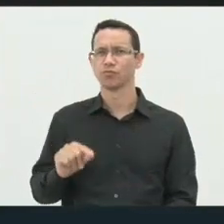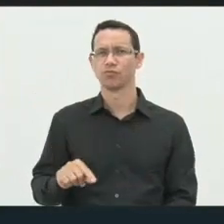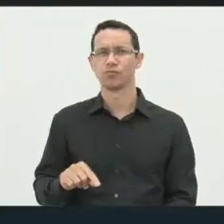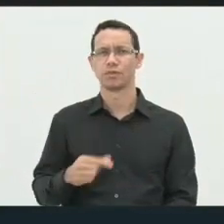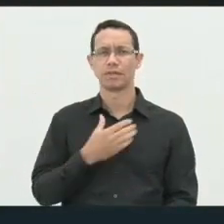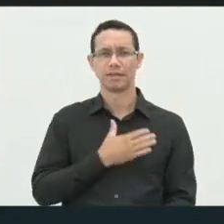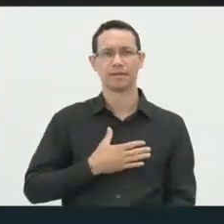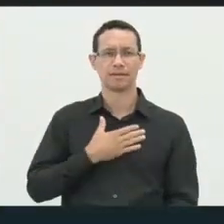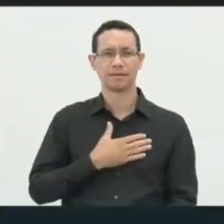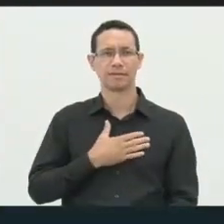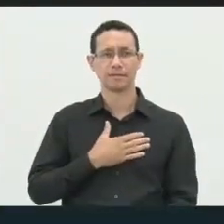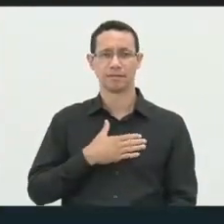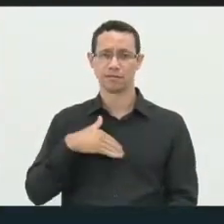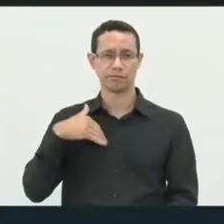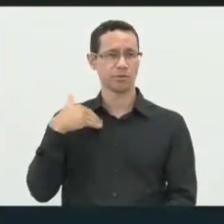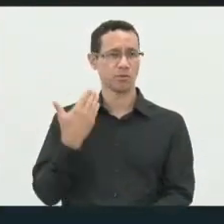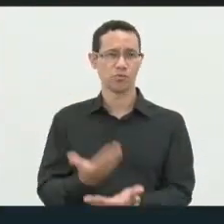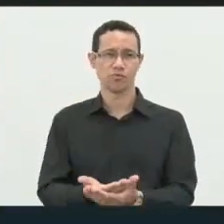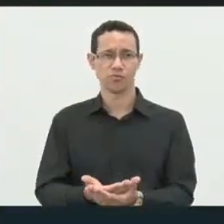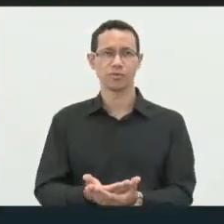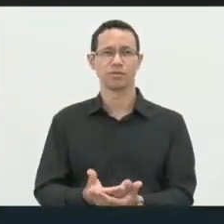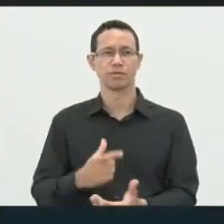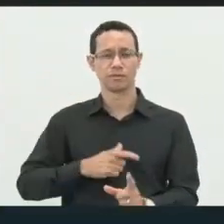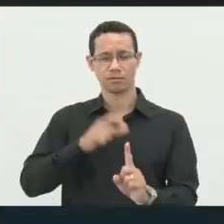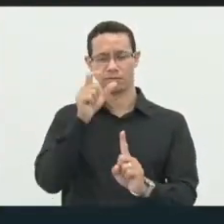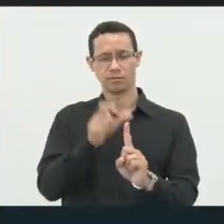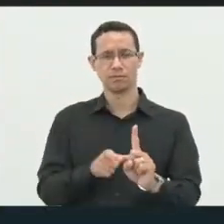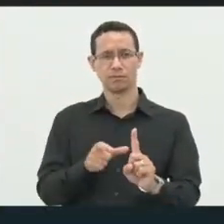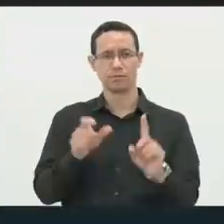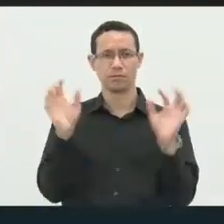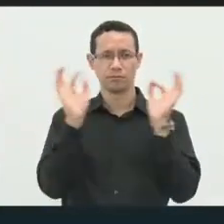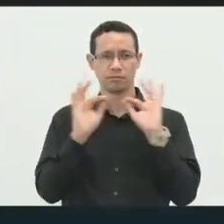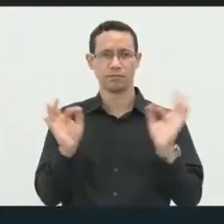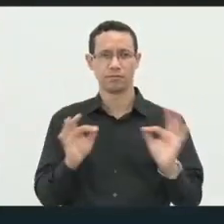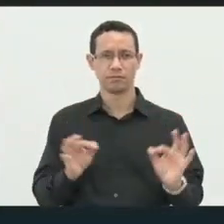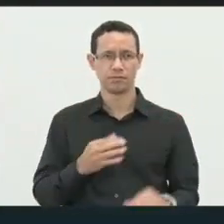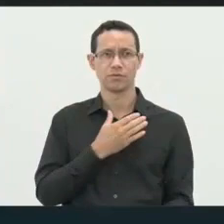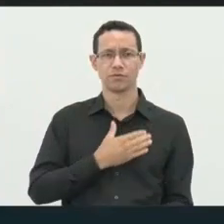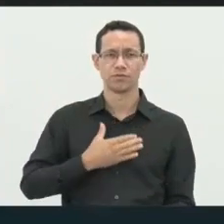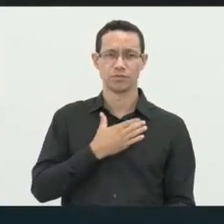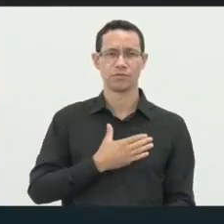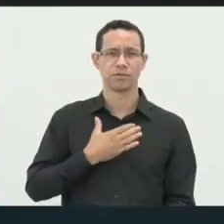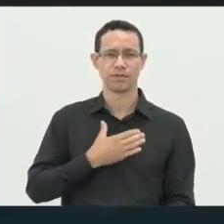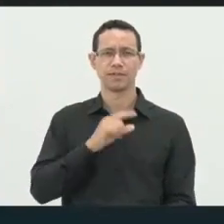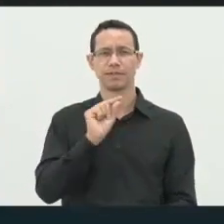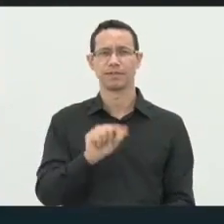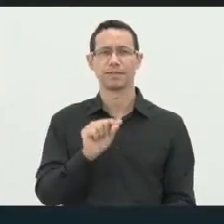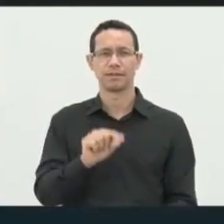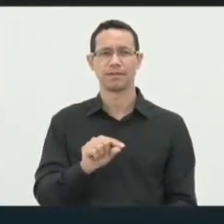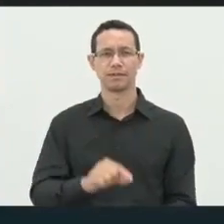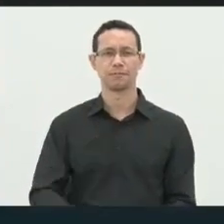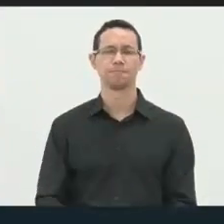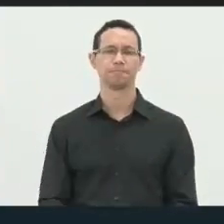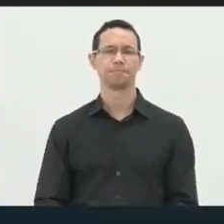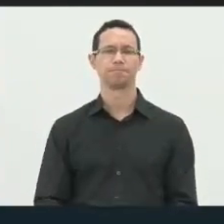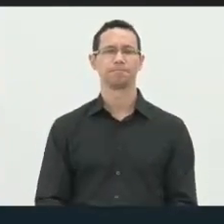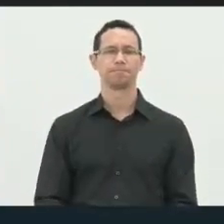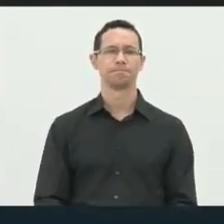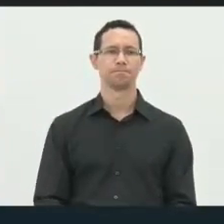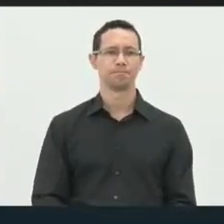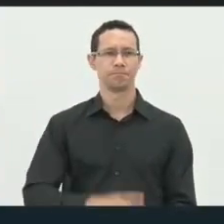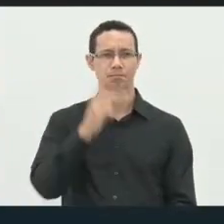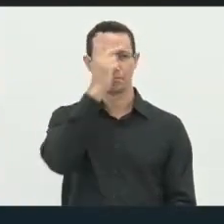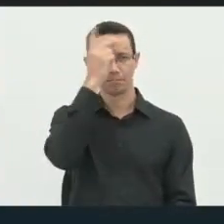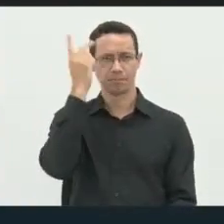esse contrato até hoje até hoje alguém tá bem feliz com esse contrato Com certeza essa pessoa que